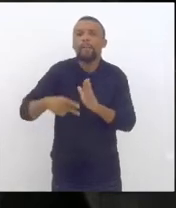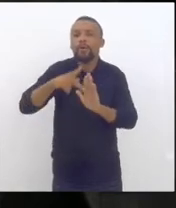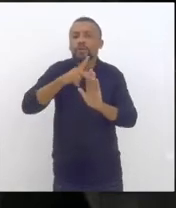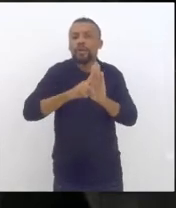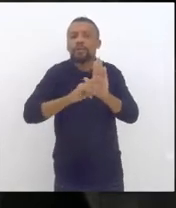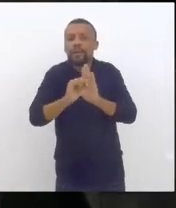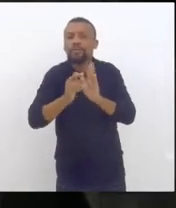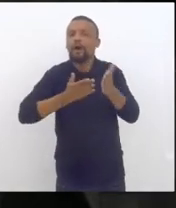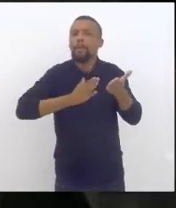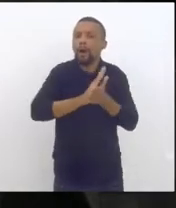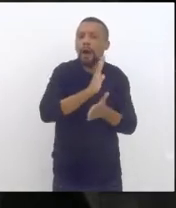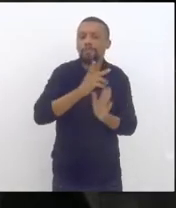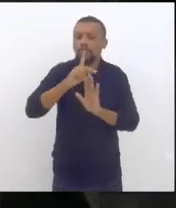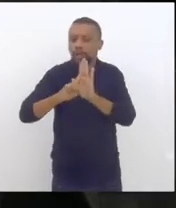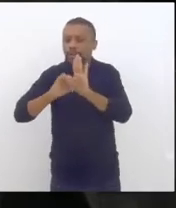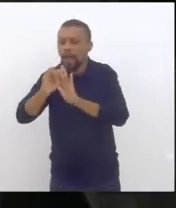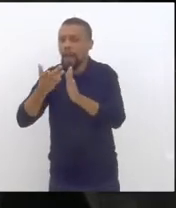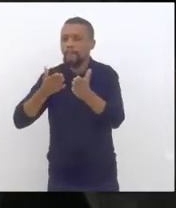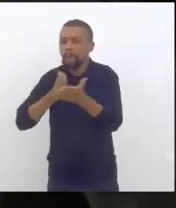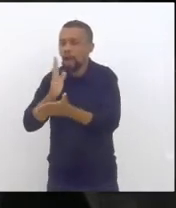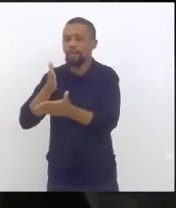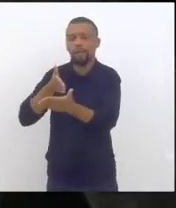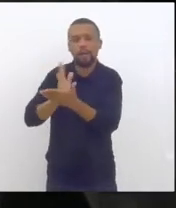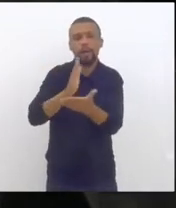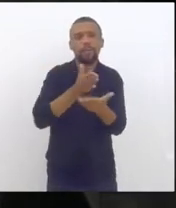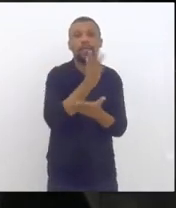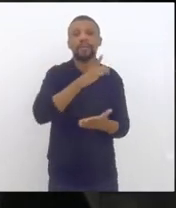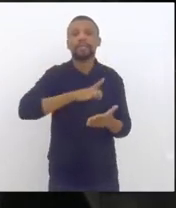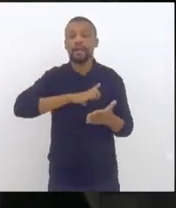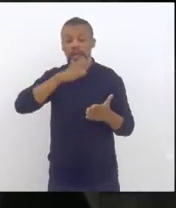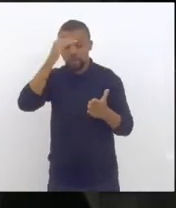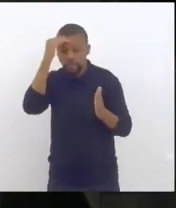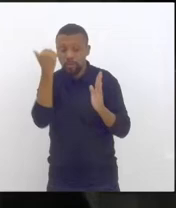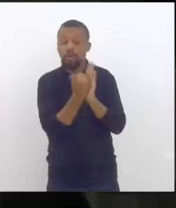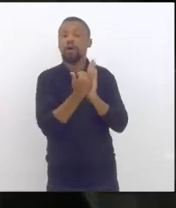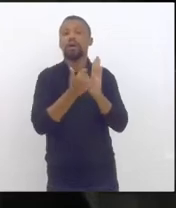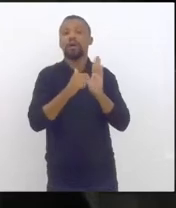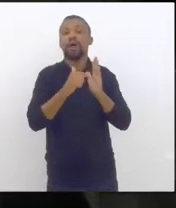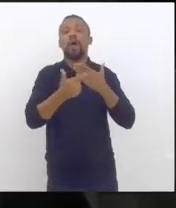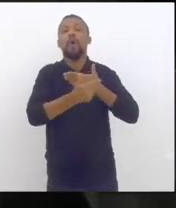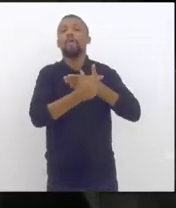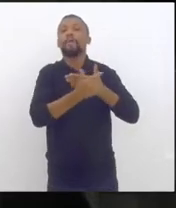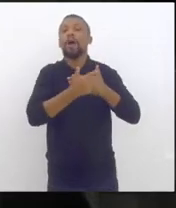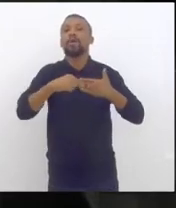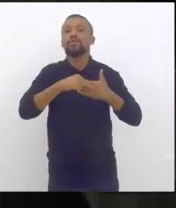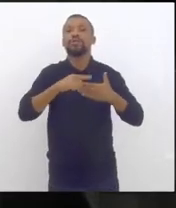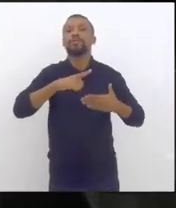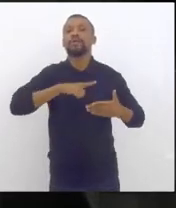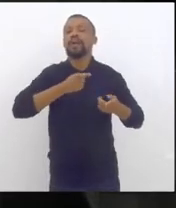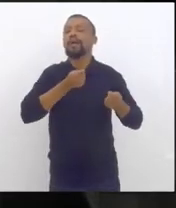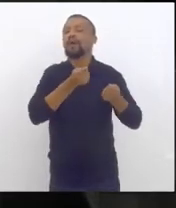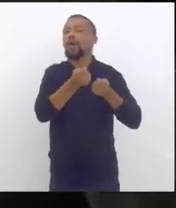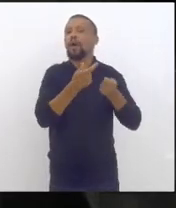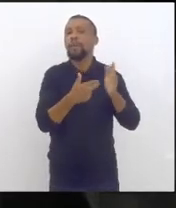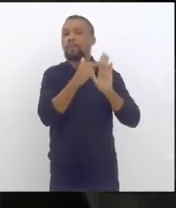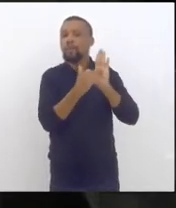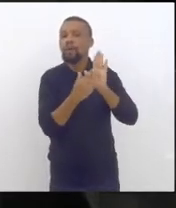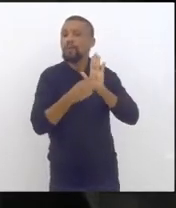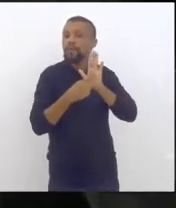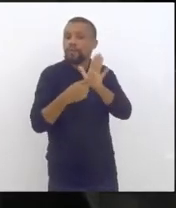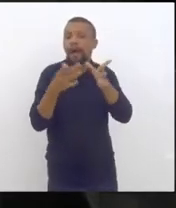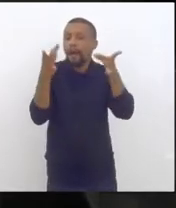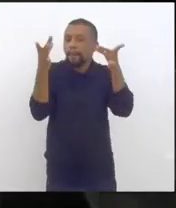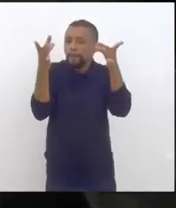projetos de lei que de certa maneira cumprem o papel de regulamentar e dar detalhes